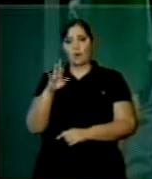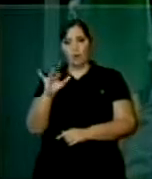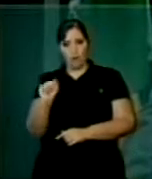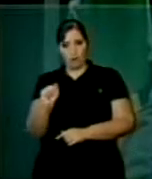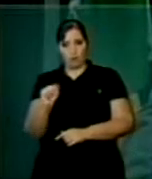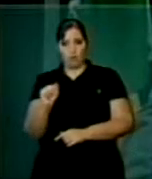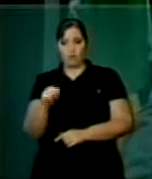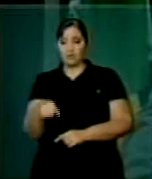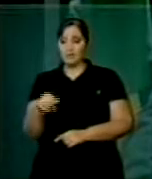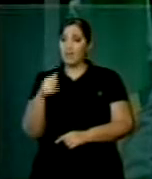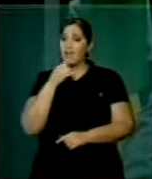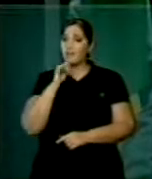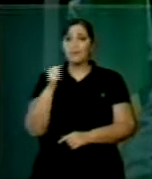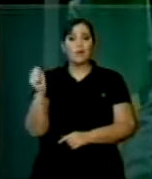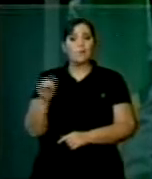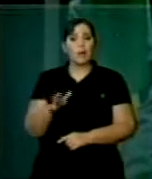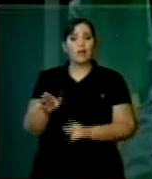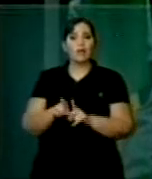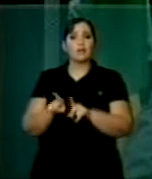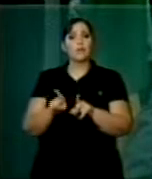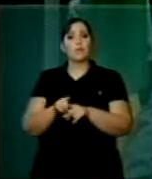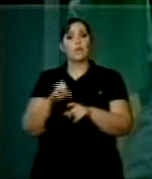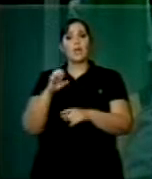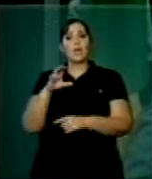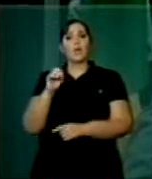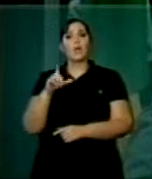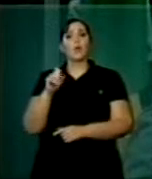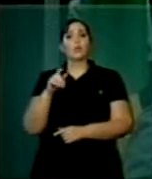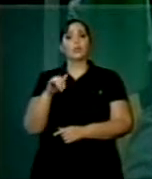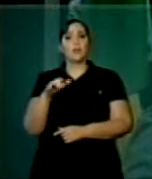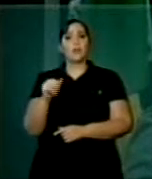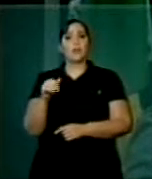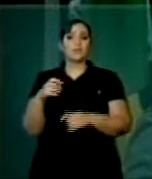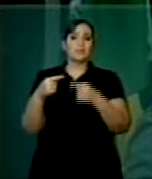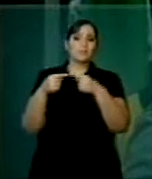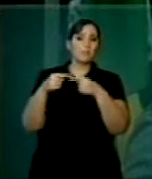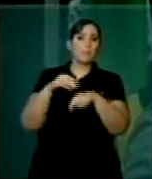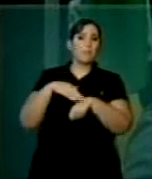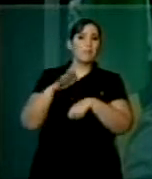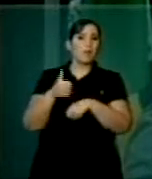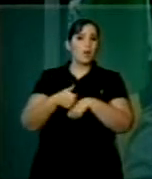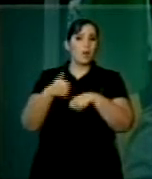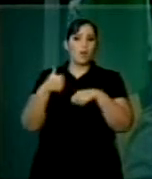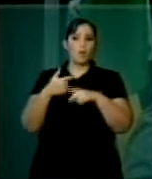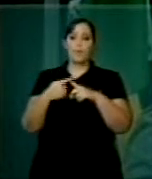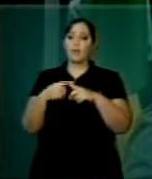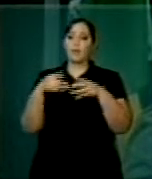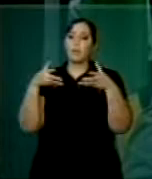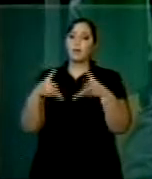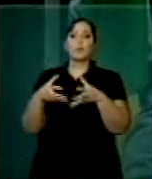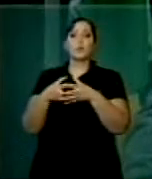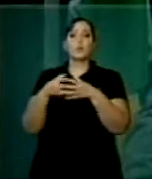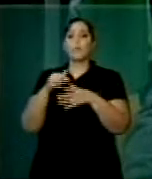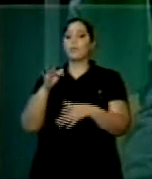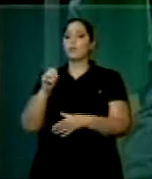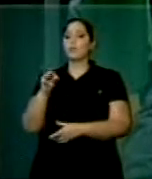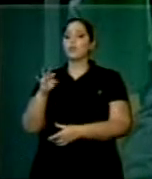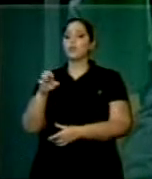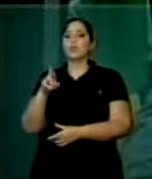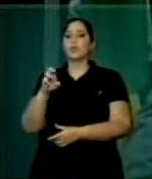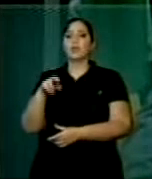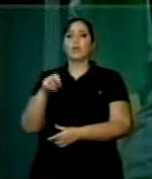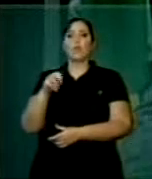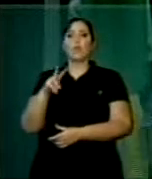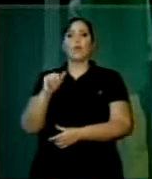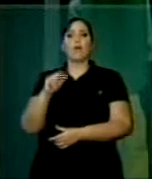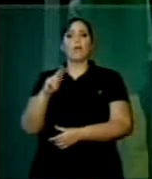energia barata e ecologicamente mais qualificada por participar das chamadas fontes renováveis.